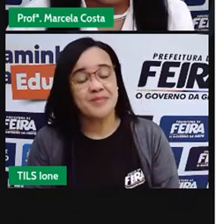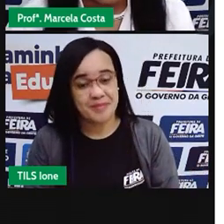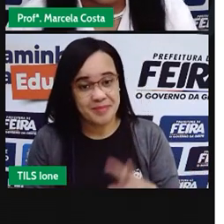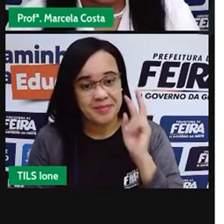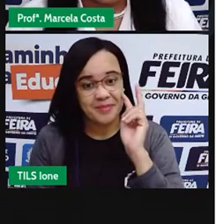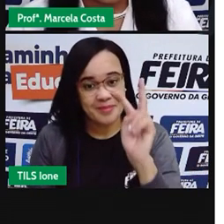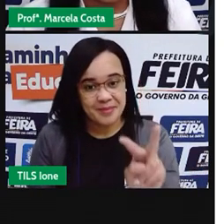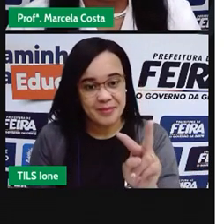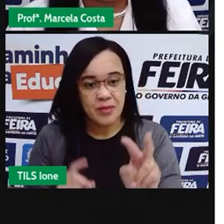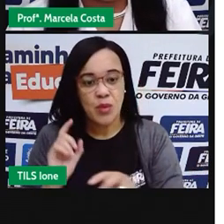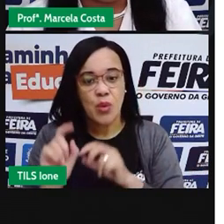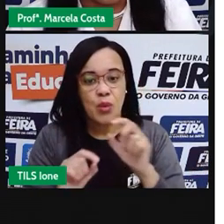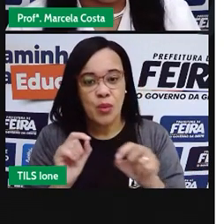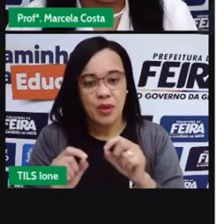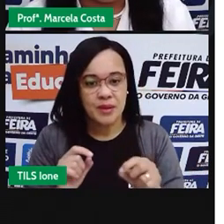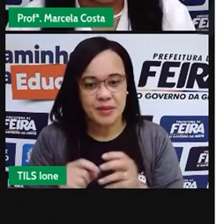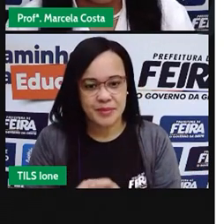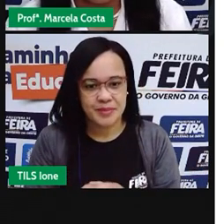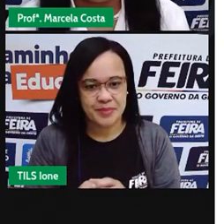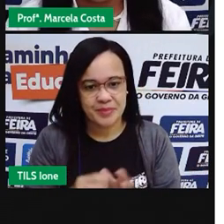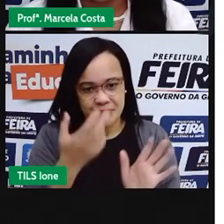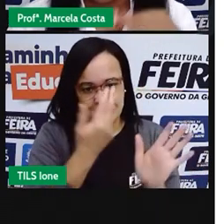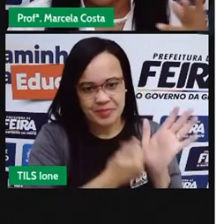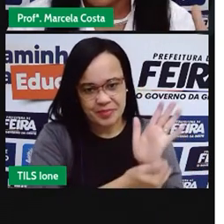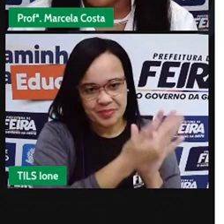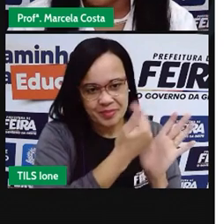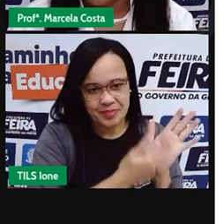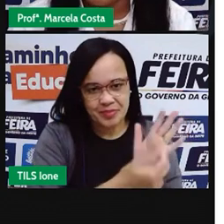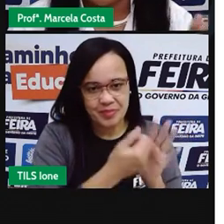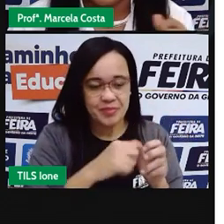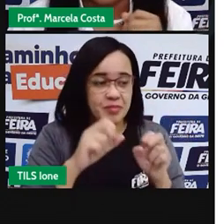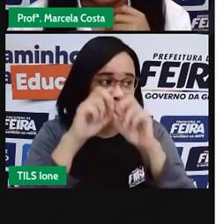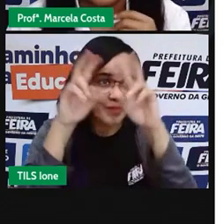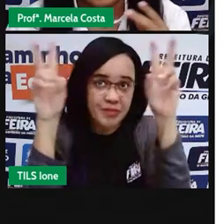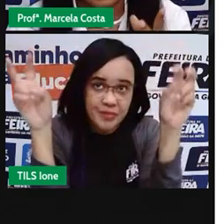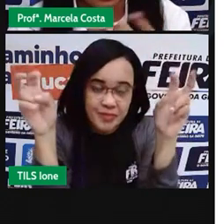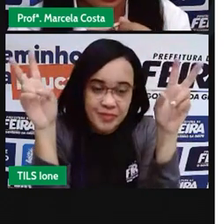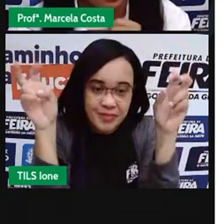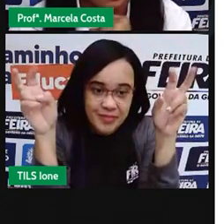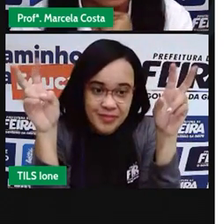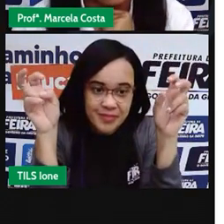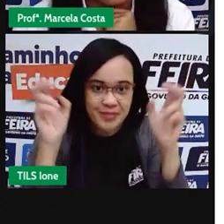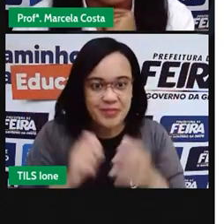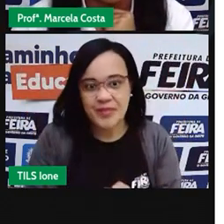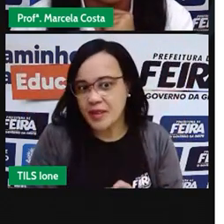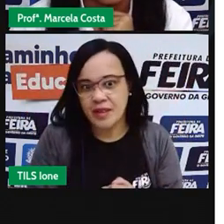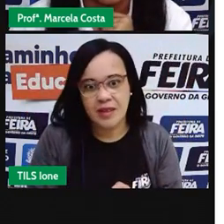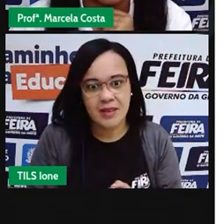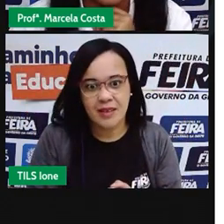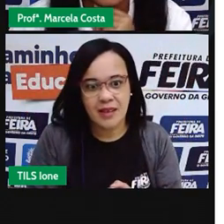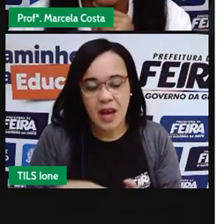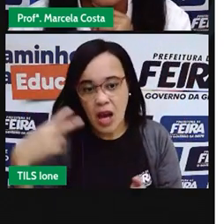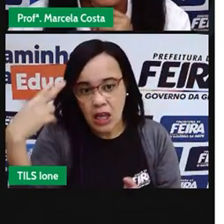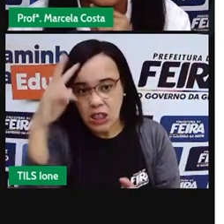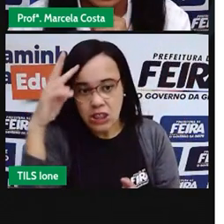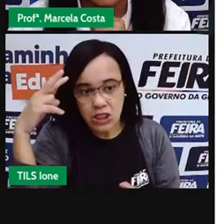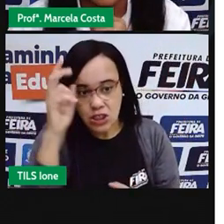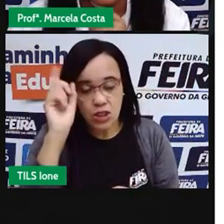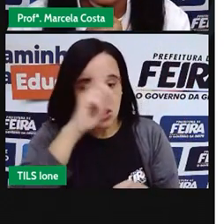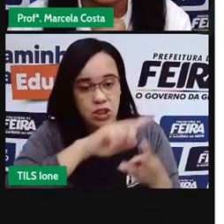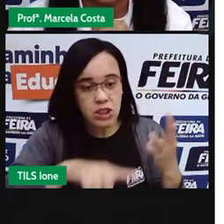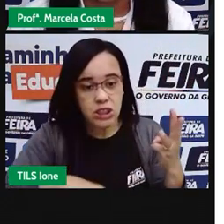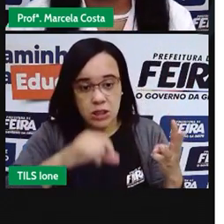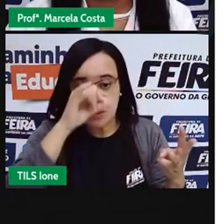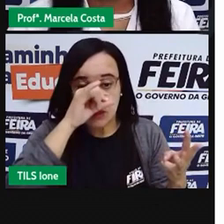Observem aqui essa imagem. O título, A Verdadeira História dos Três Porquinhos. O que é que vocês